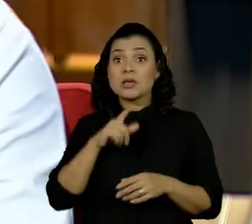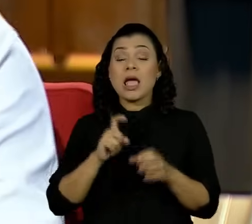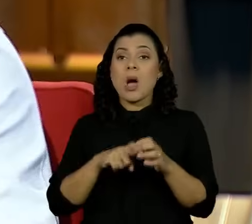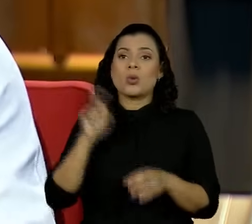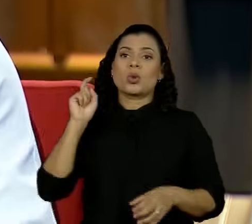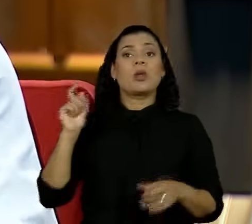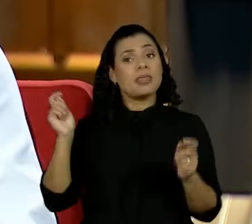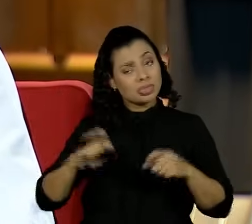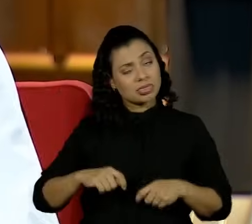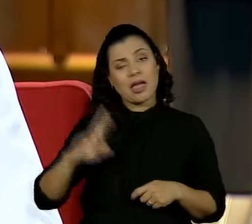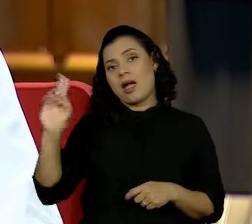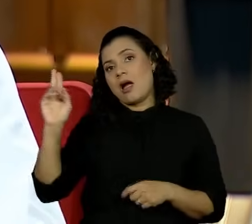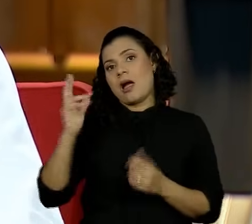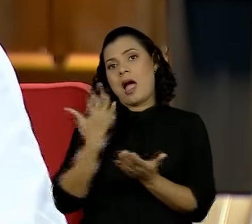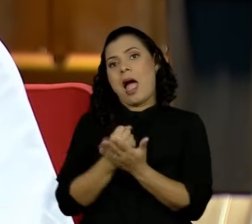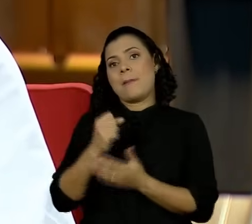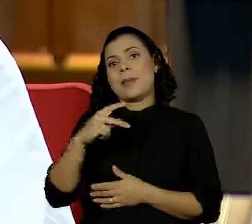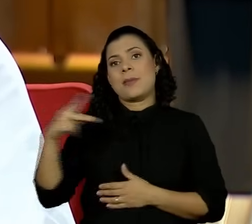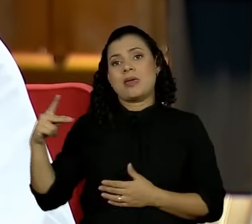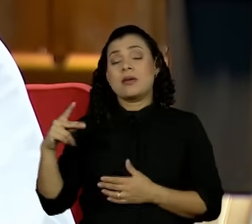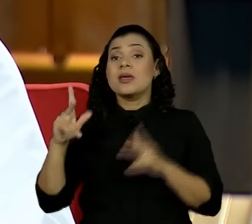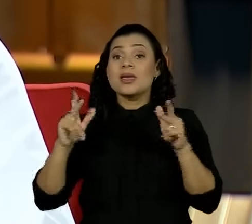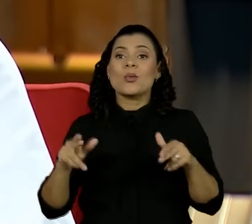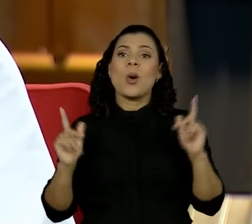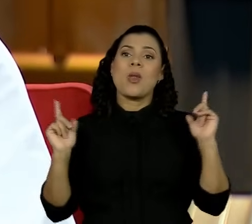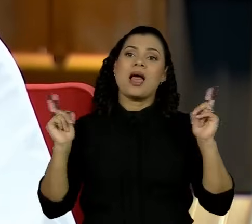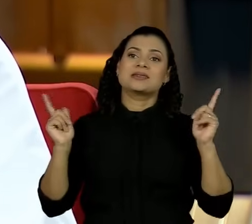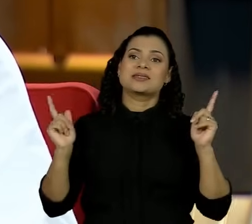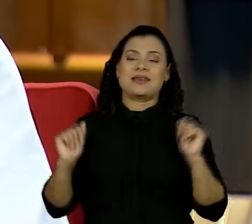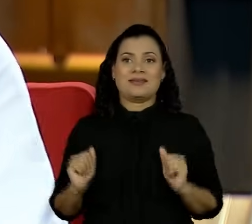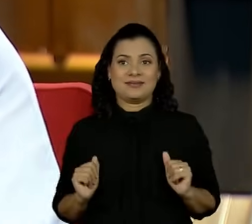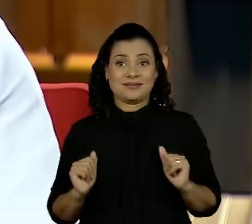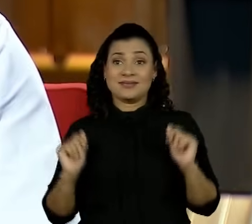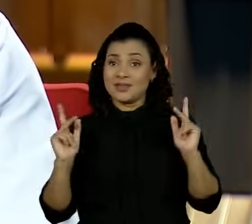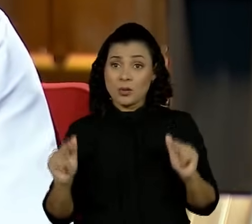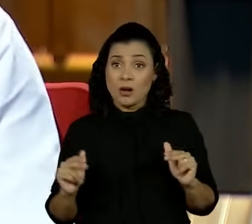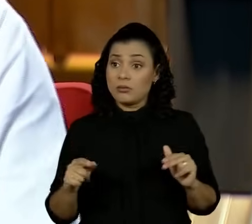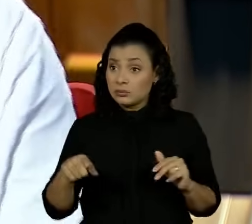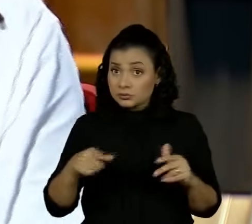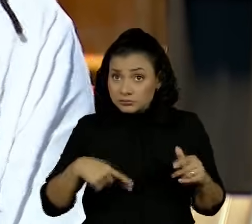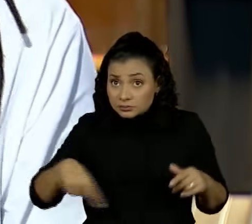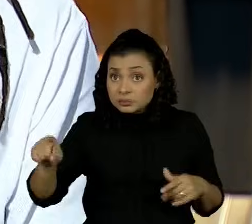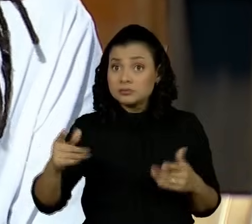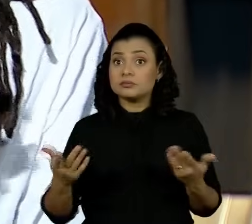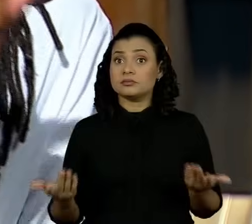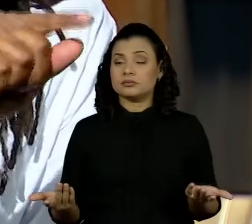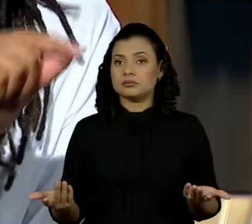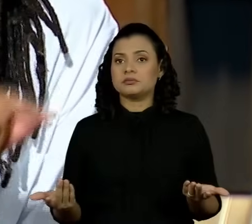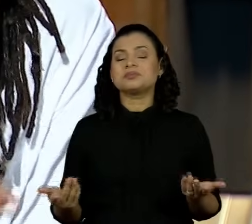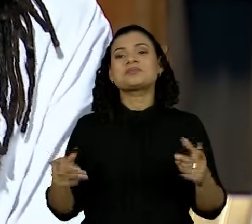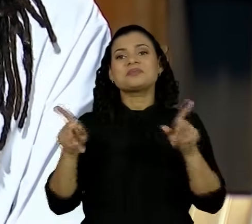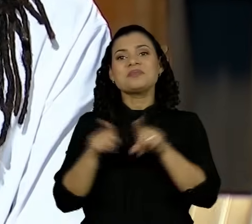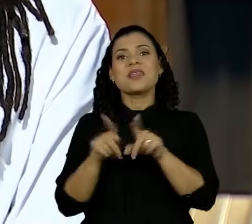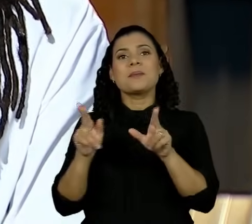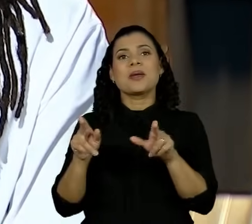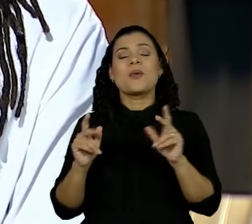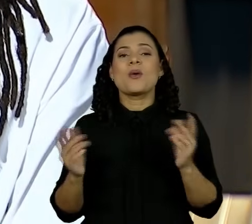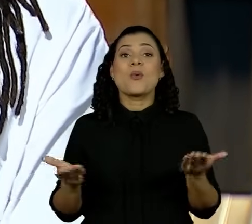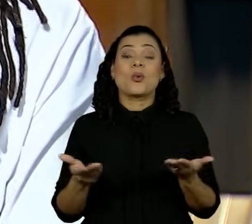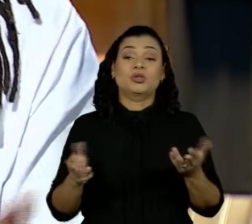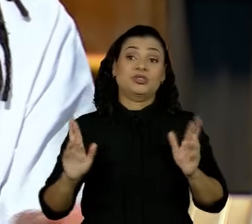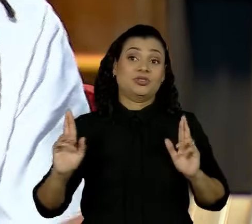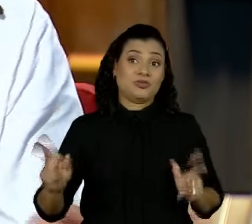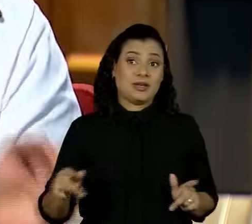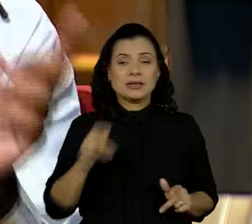mesmo lugar, Marcelo, do lazer, do turismo. Você se permite, e veja como os jovens é diferente hoje,